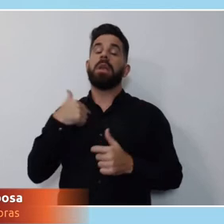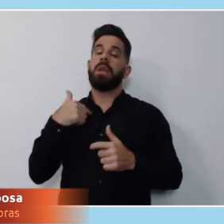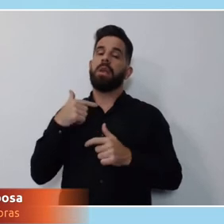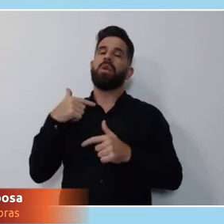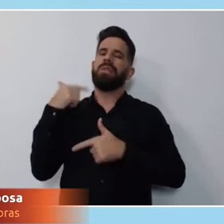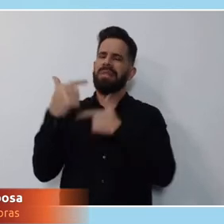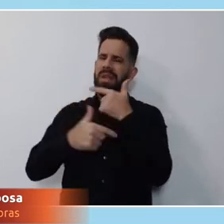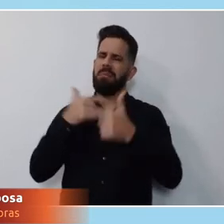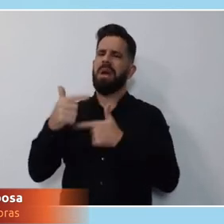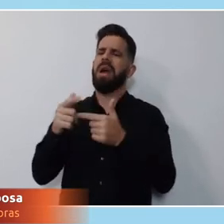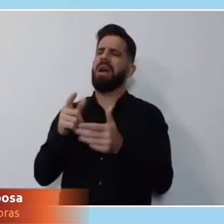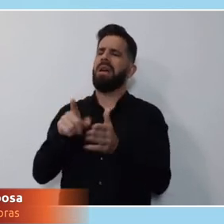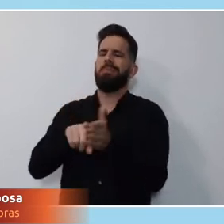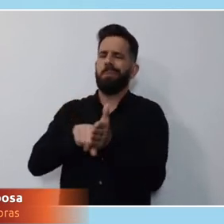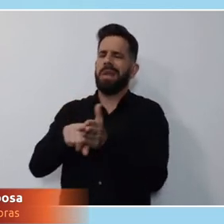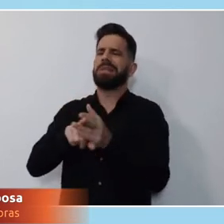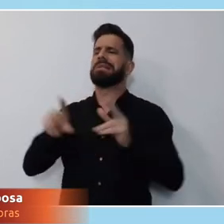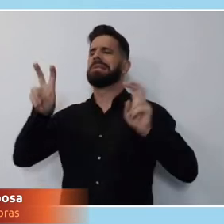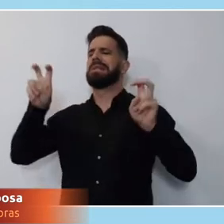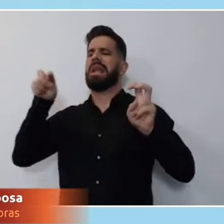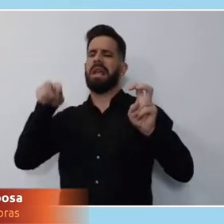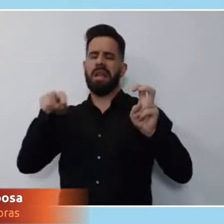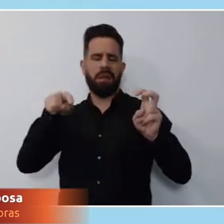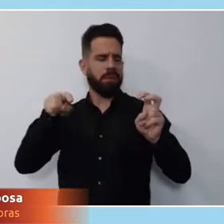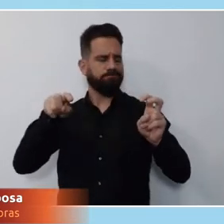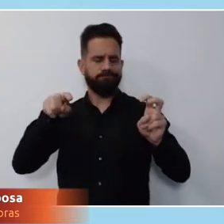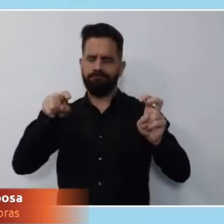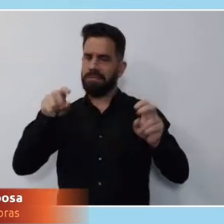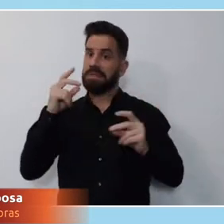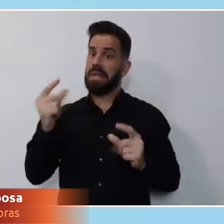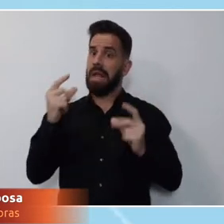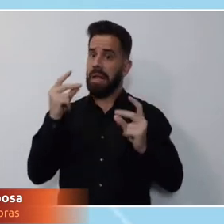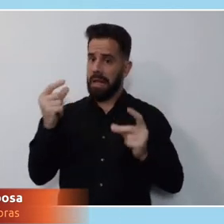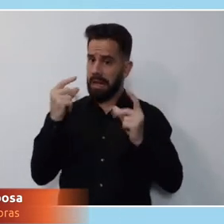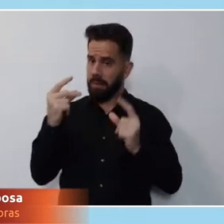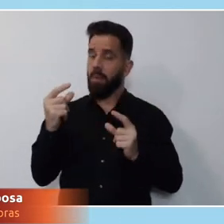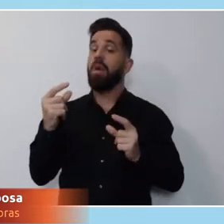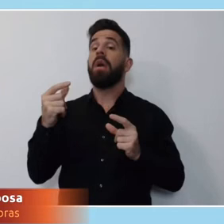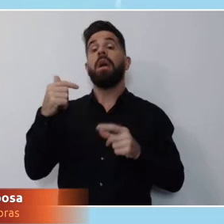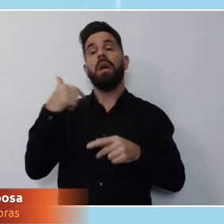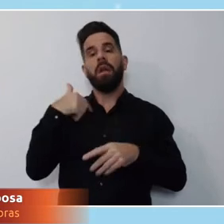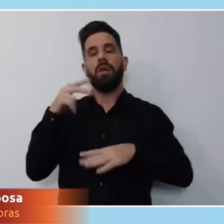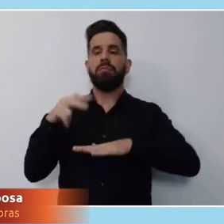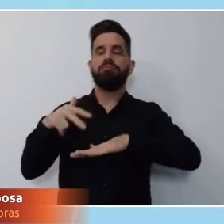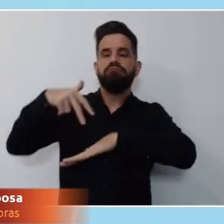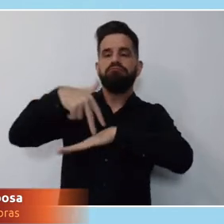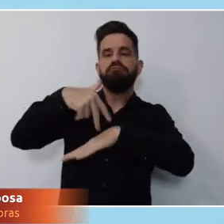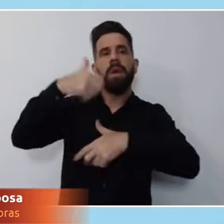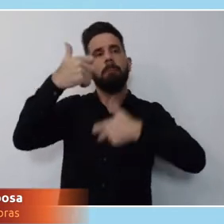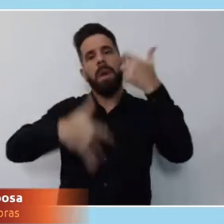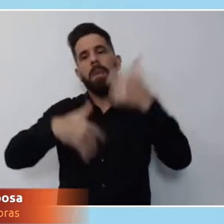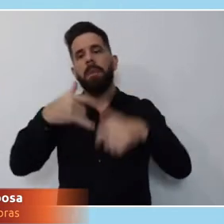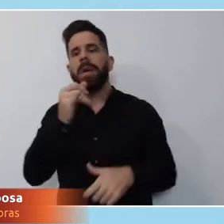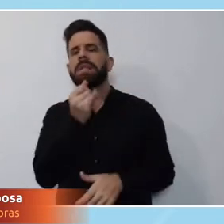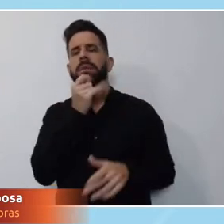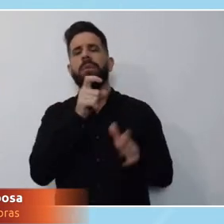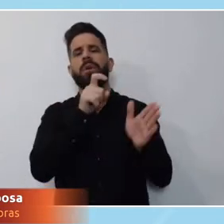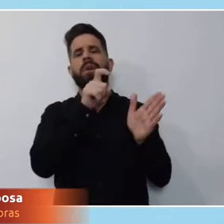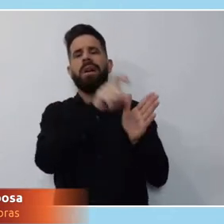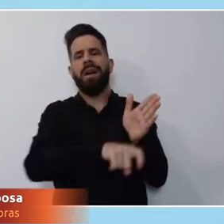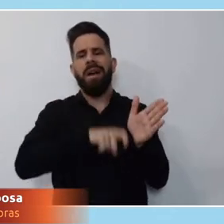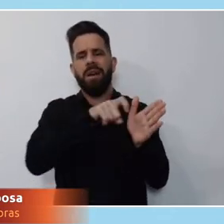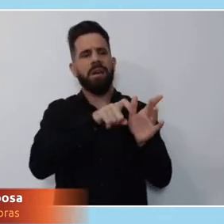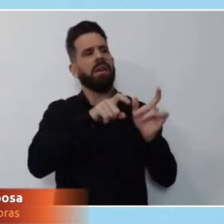e sempre que eu vou falar, por exemplo, nesse tema com uma pessoa, por exemplo, um agrônomo, né? Eles